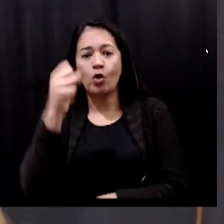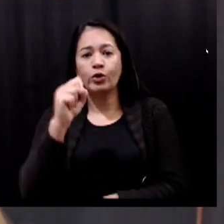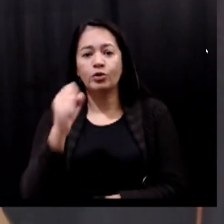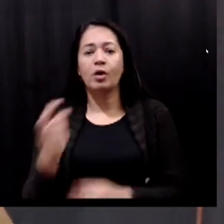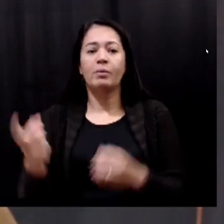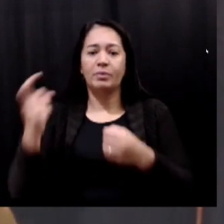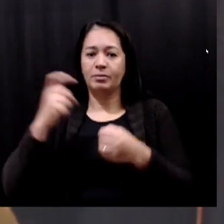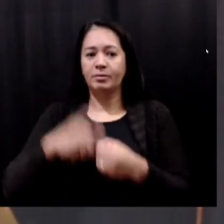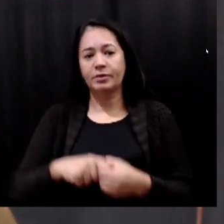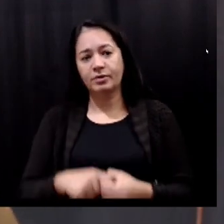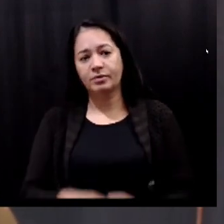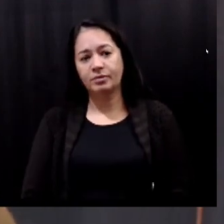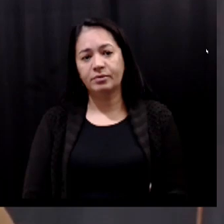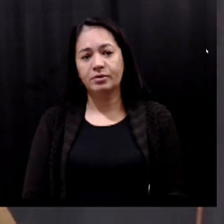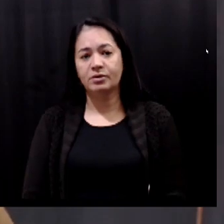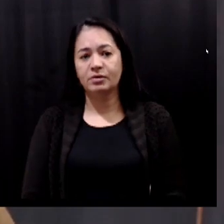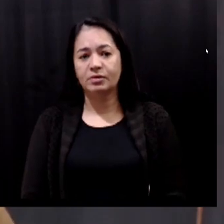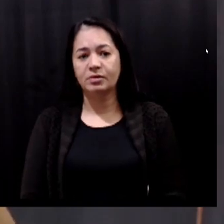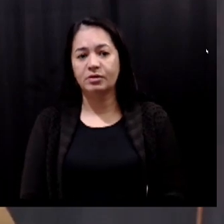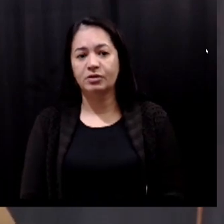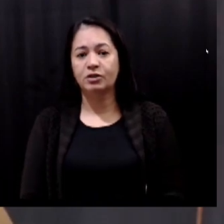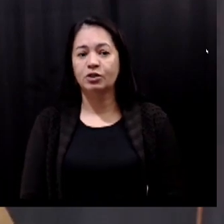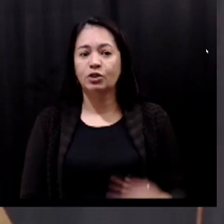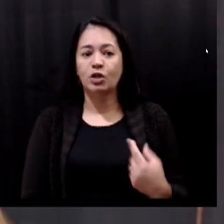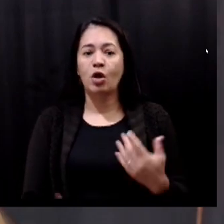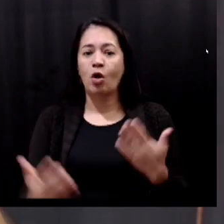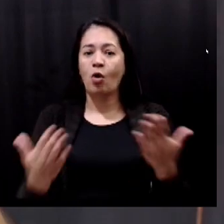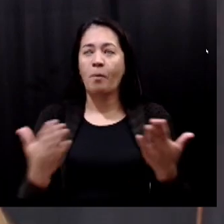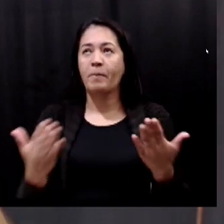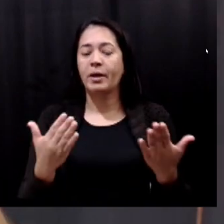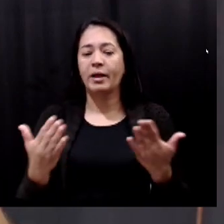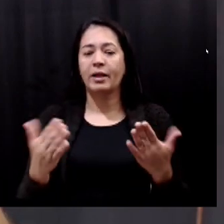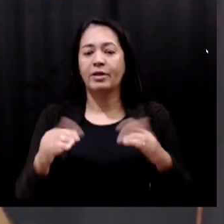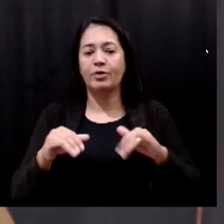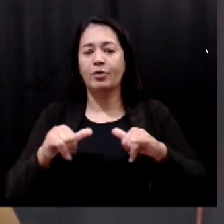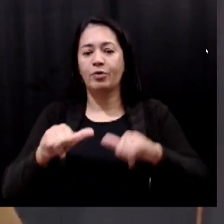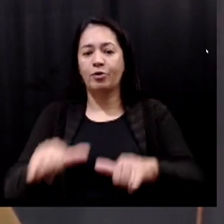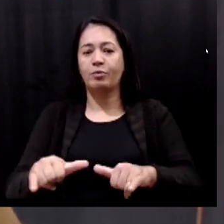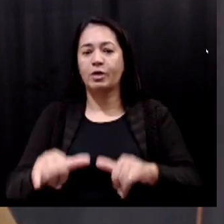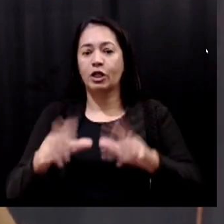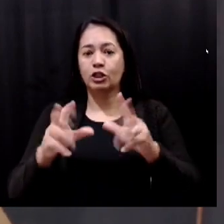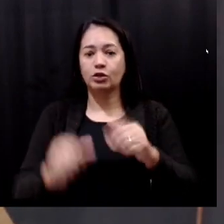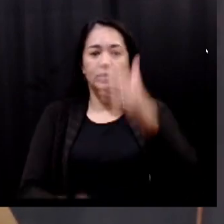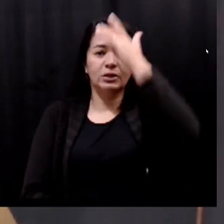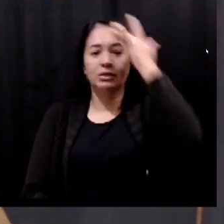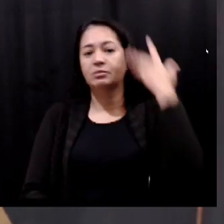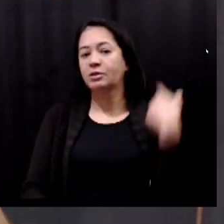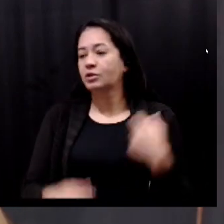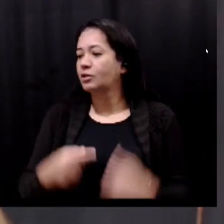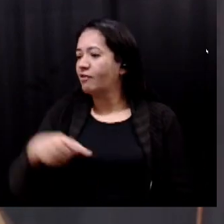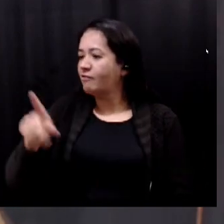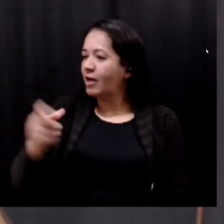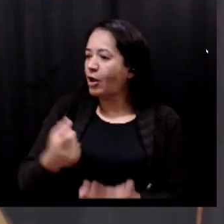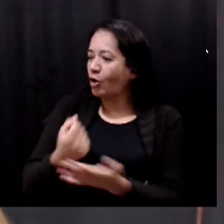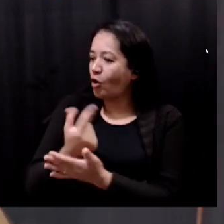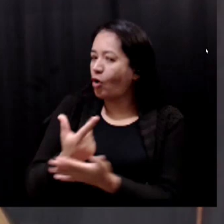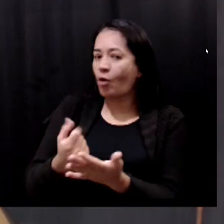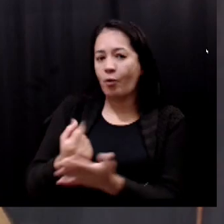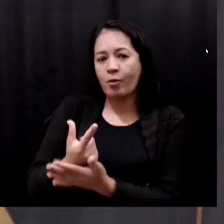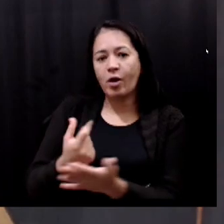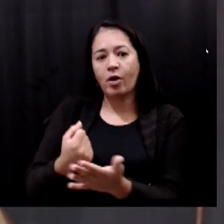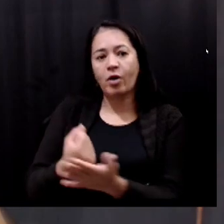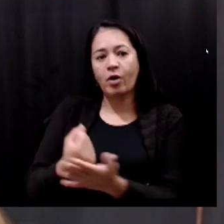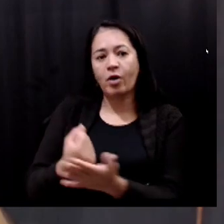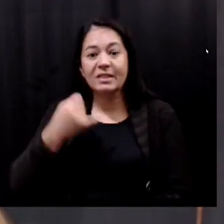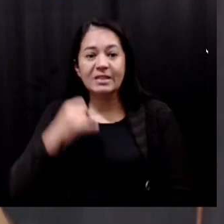Como se a gente fosse um mercadinho. Imagina um mercadinho que todo mundo vai fazer compra lá. Se aquele mercadinho ele não tiver um